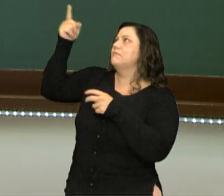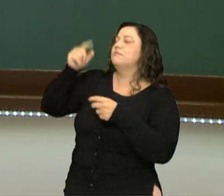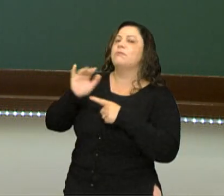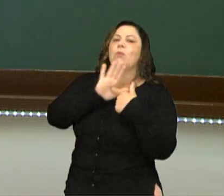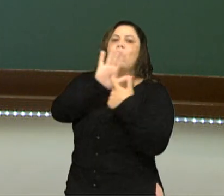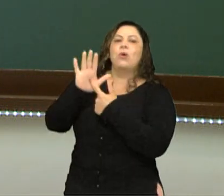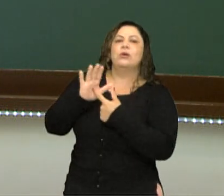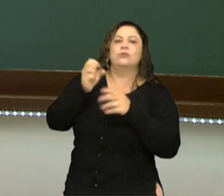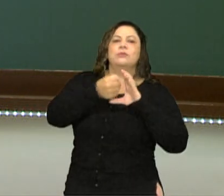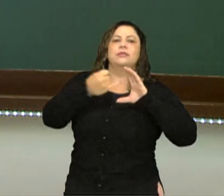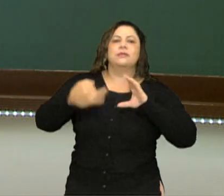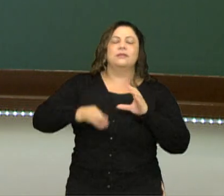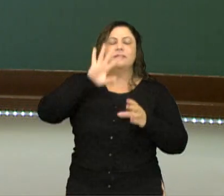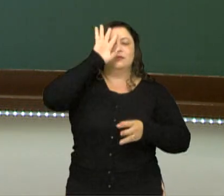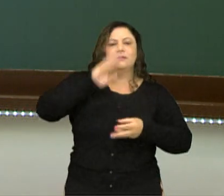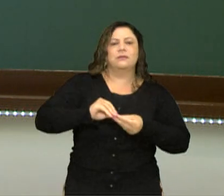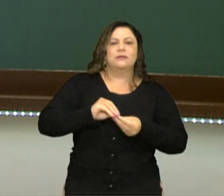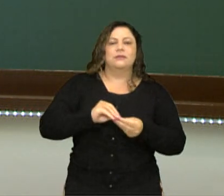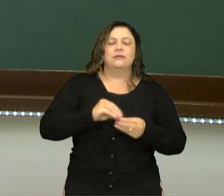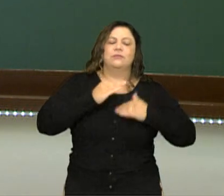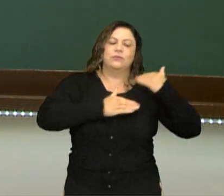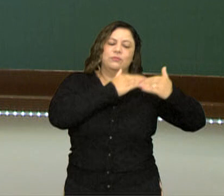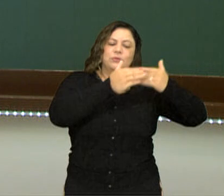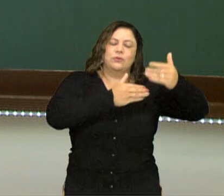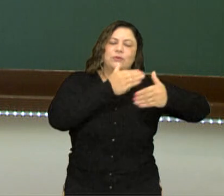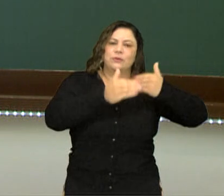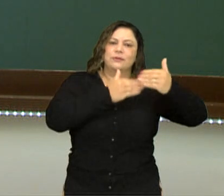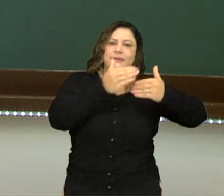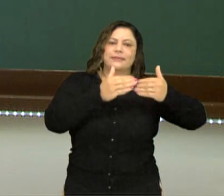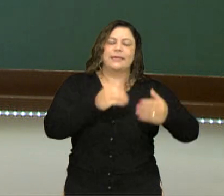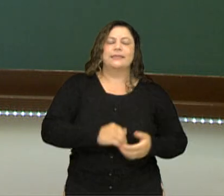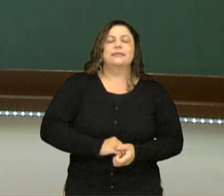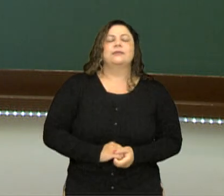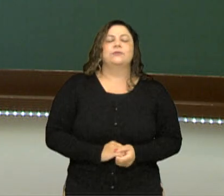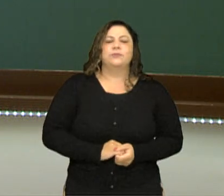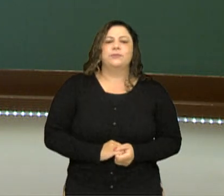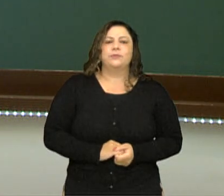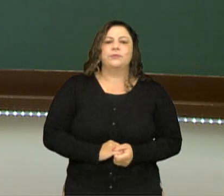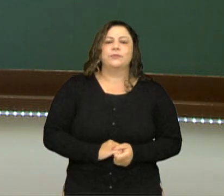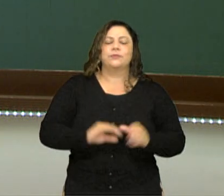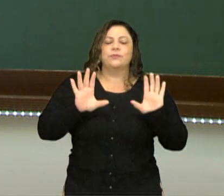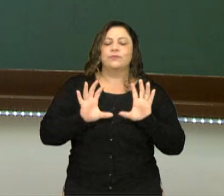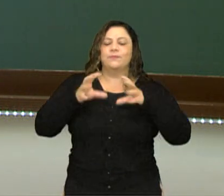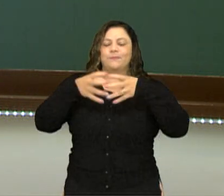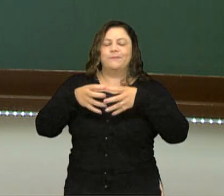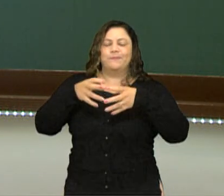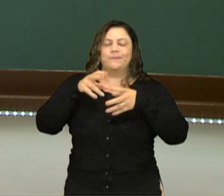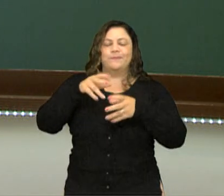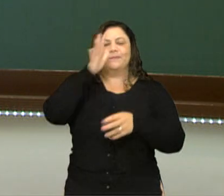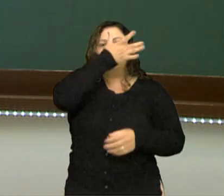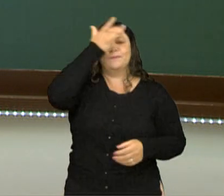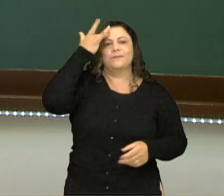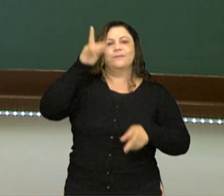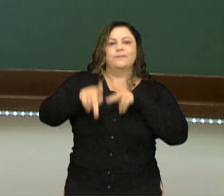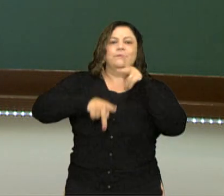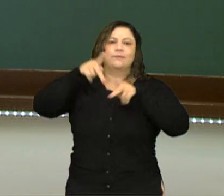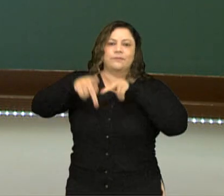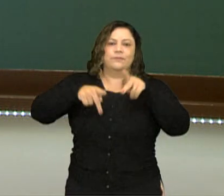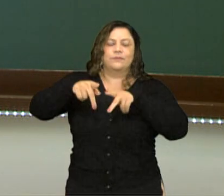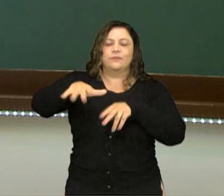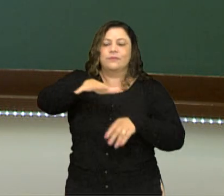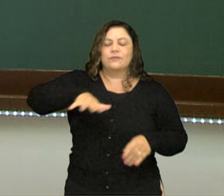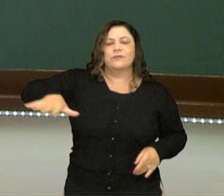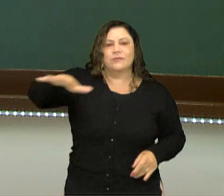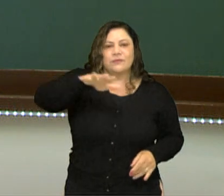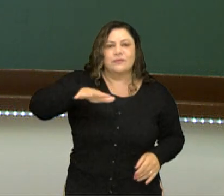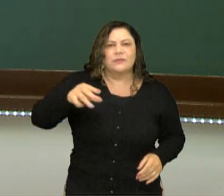característica que é resultado do processo de urbanização. A concentração de pessoas em determinadas áreas.